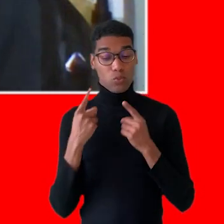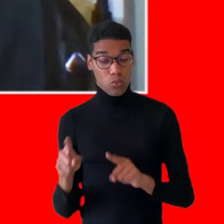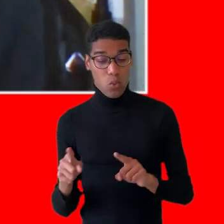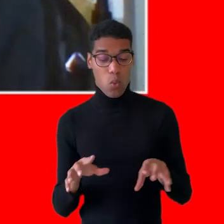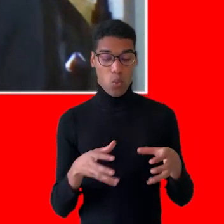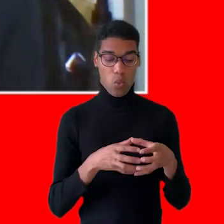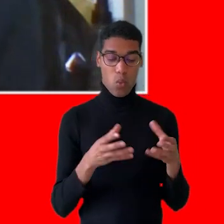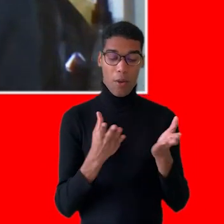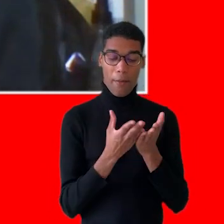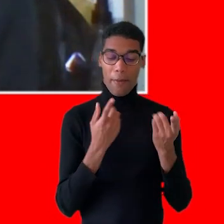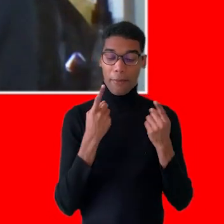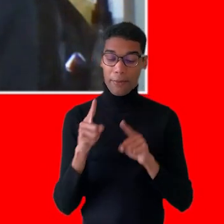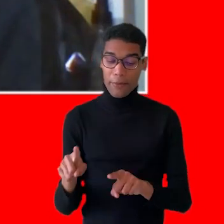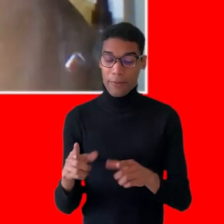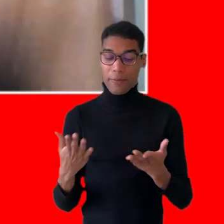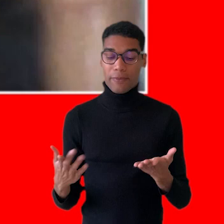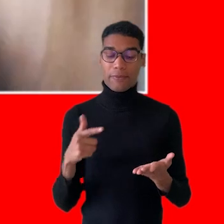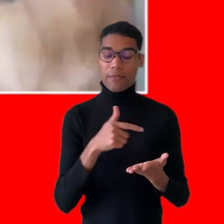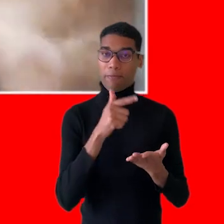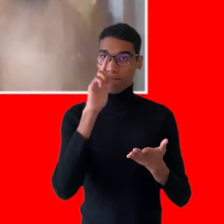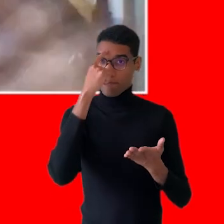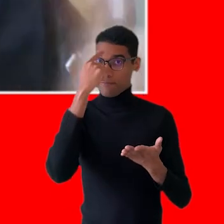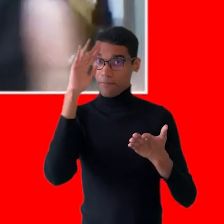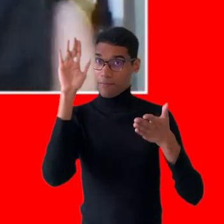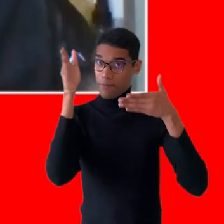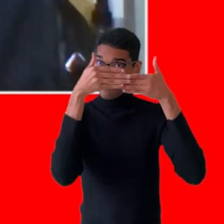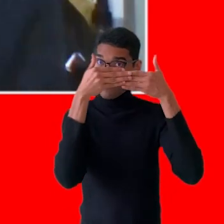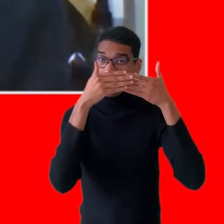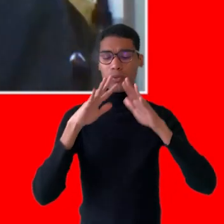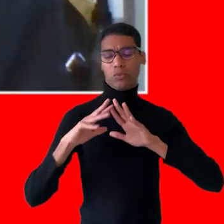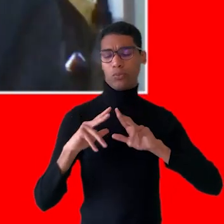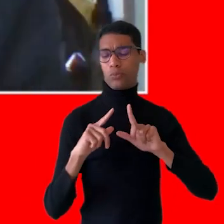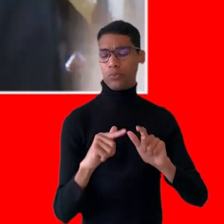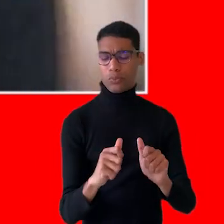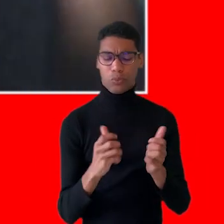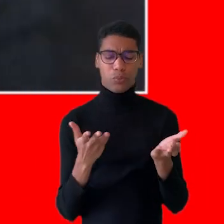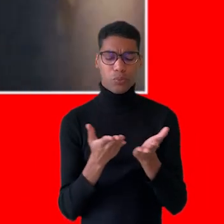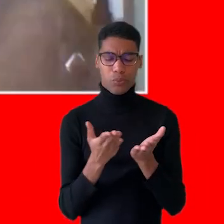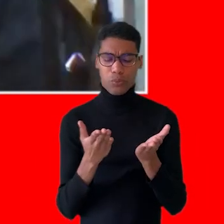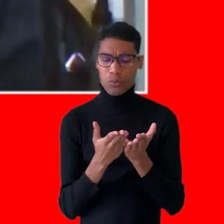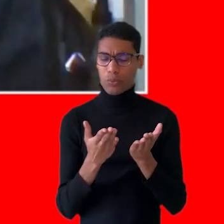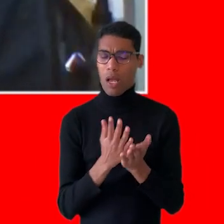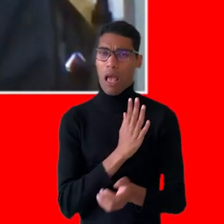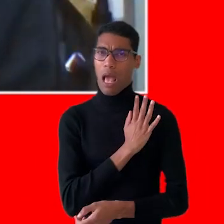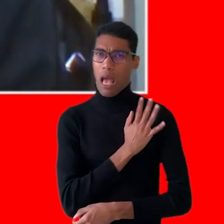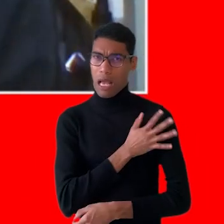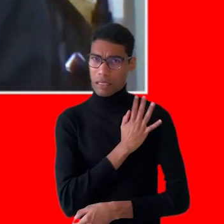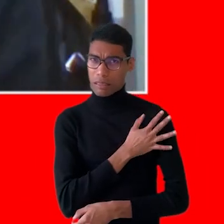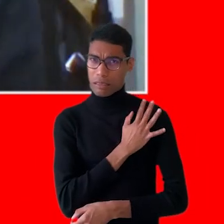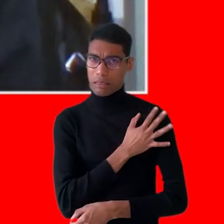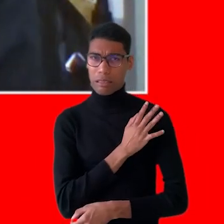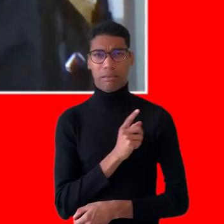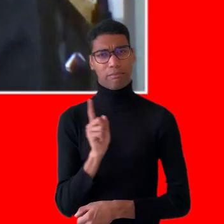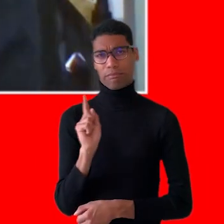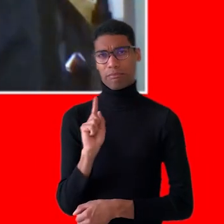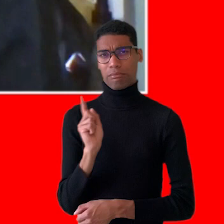dos neopentecostais de cabeça fechada, porque nem todos os neopentecostais são